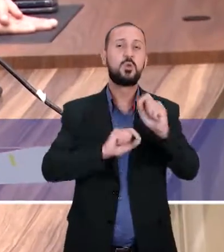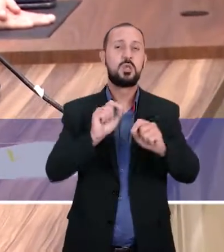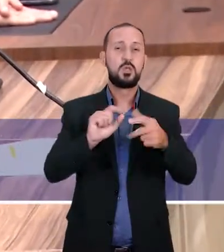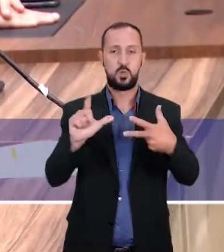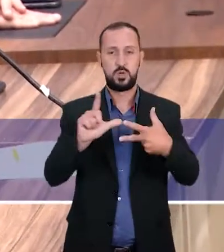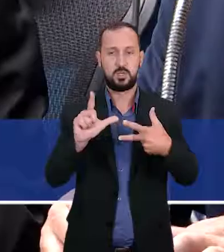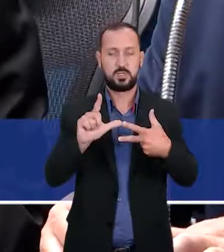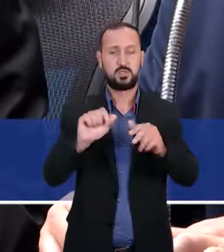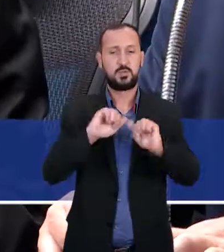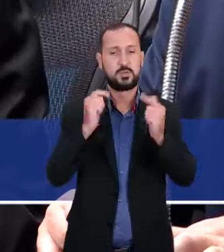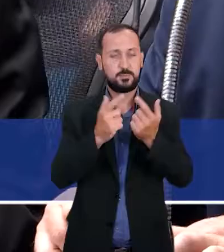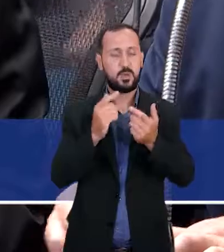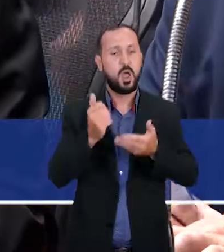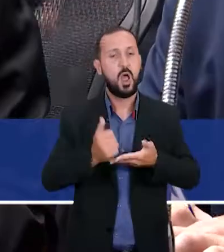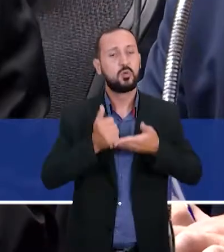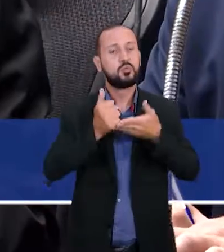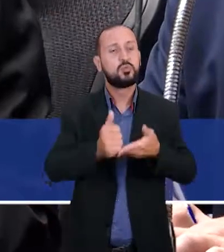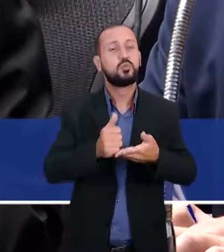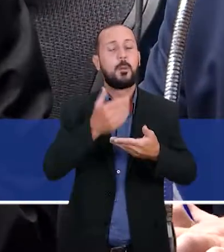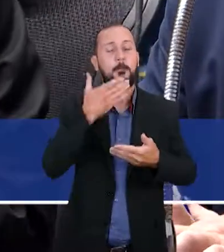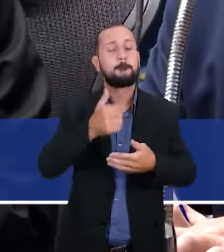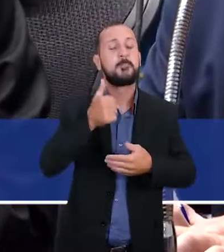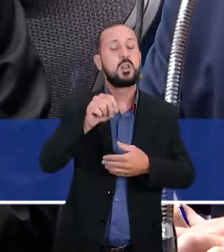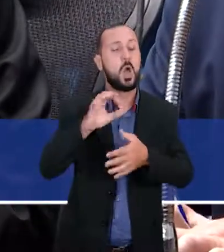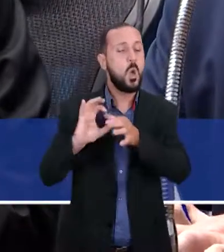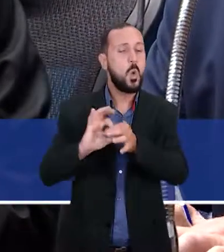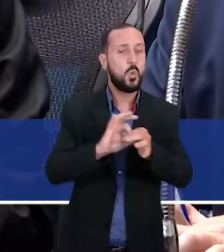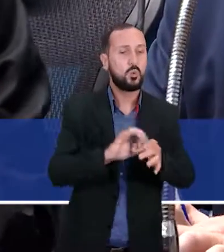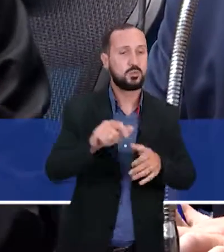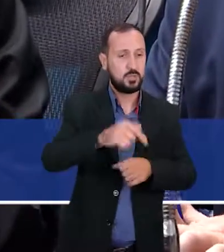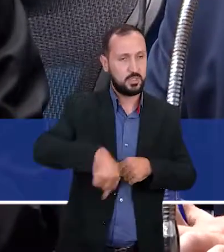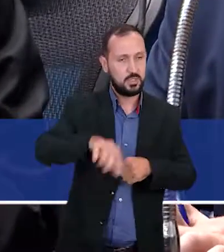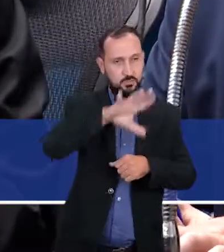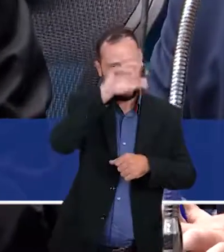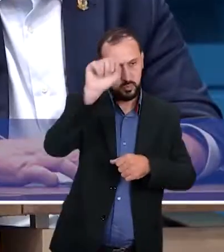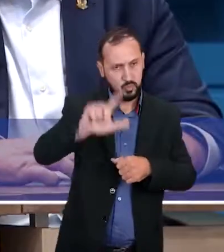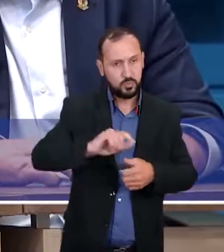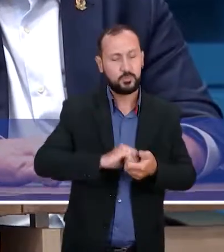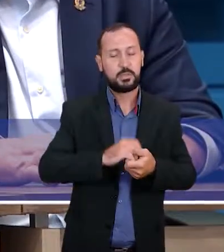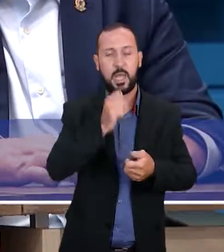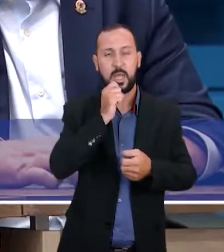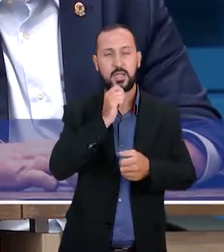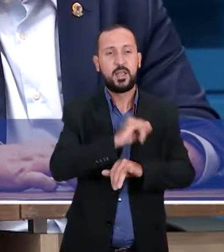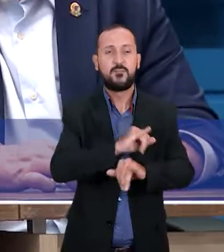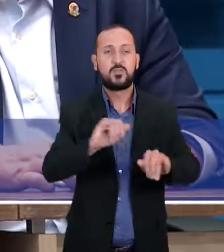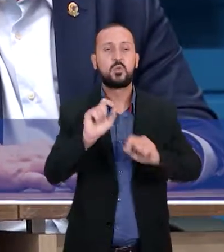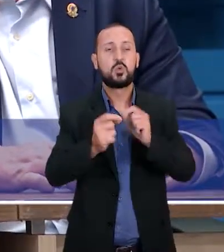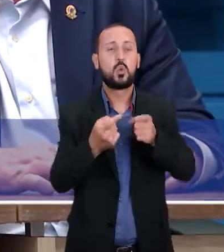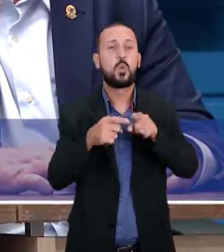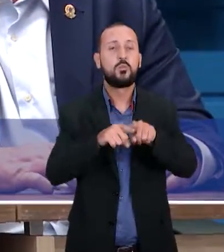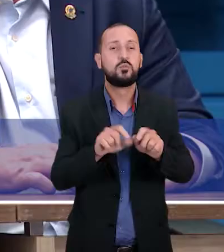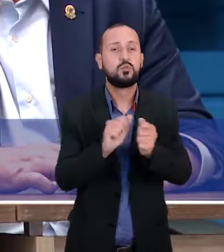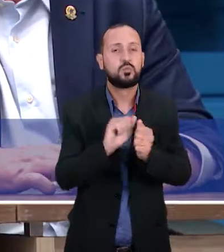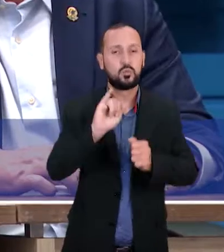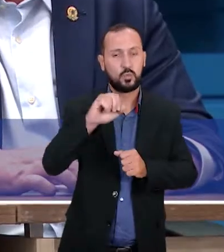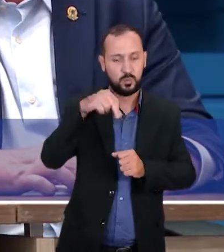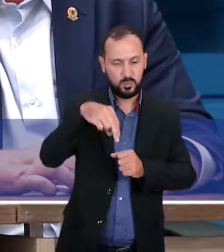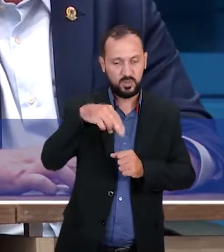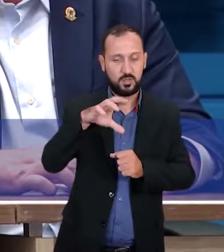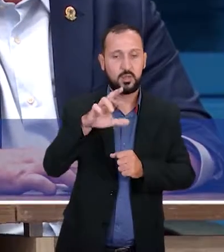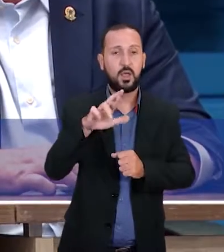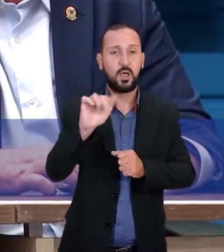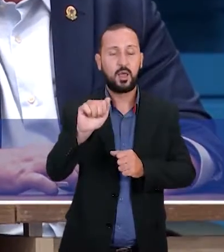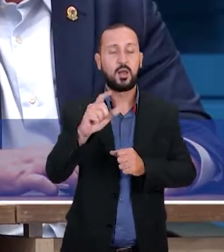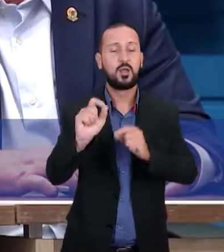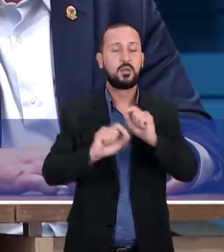que o Legislativo tem a oferecer para o aprimoramento do cenário fundiário estadual. Ele ainda anunciou que um convênio com o INCRA, o Instituto